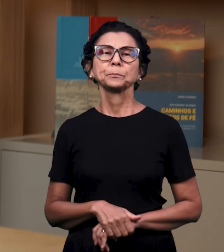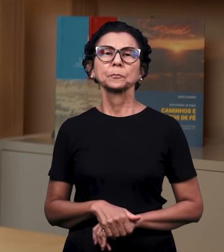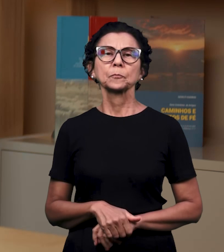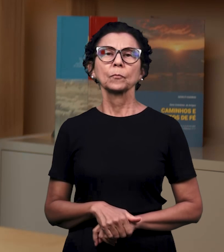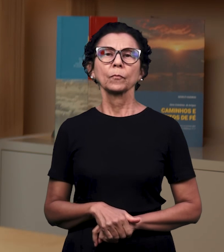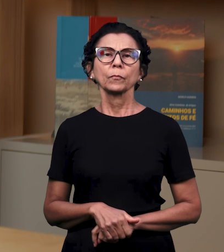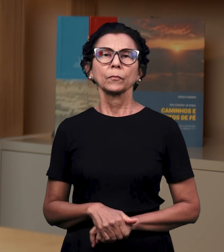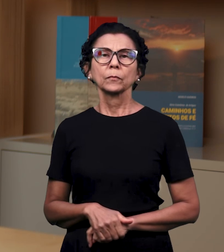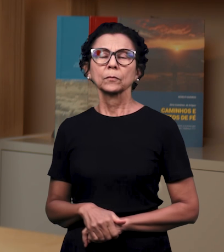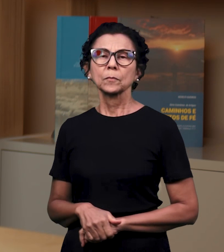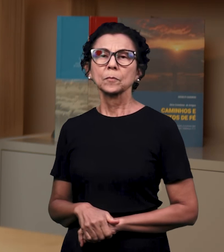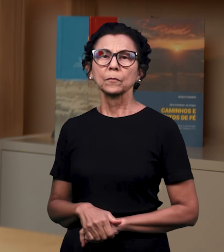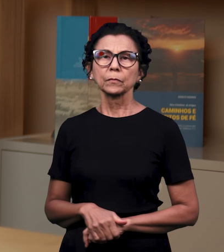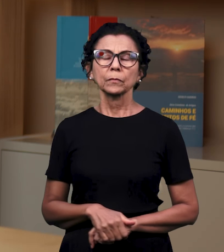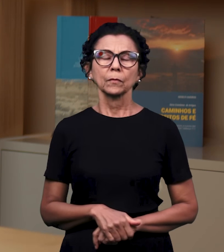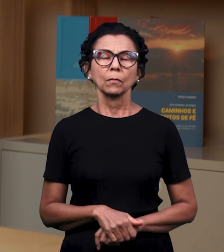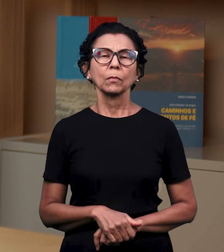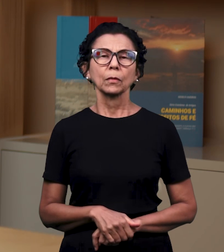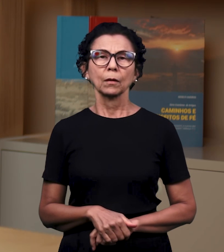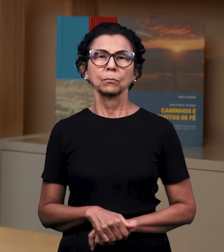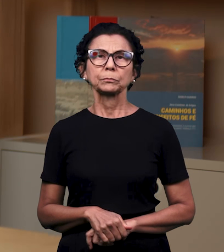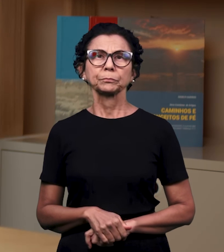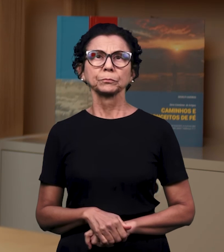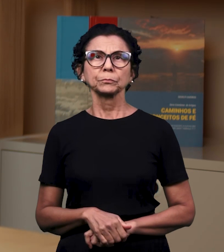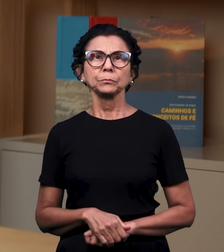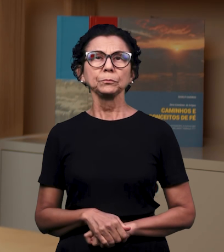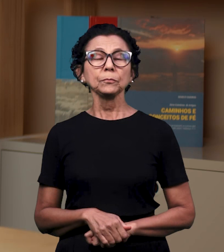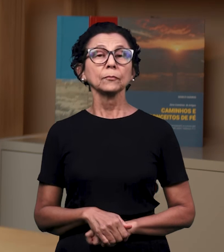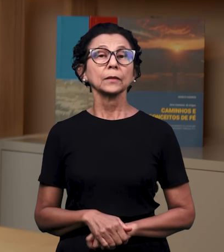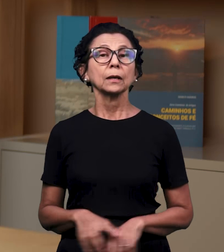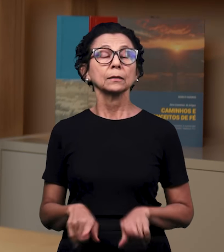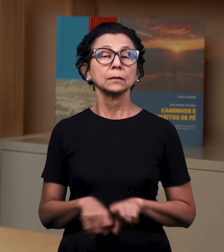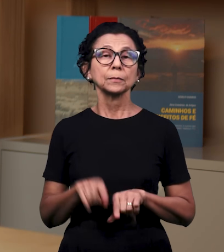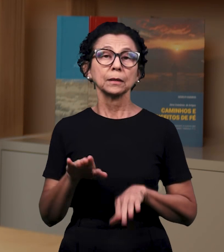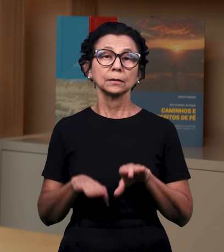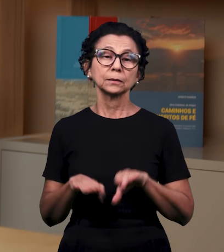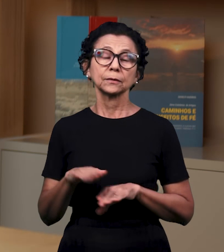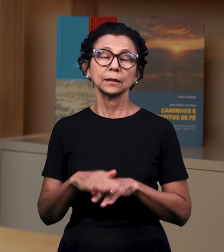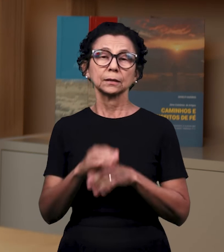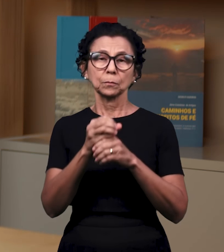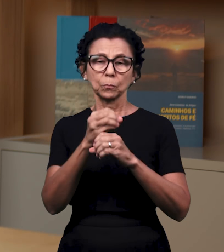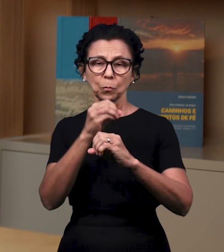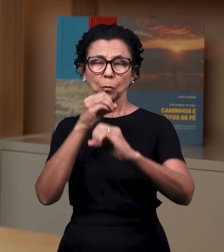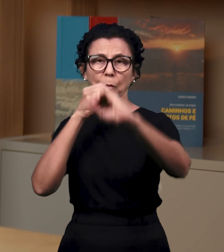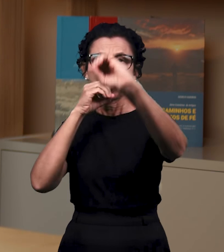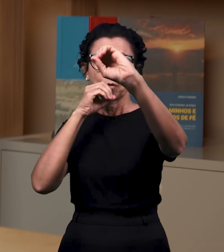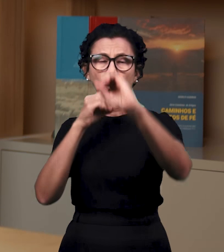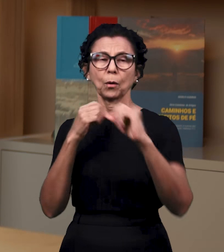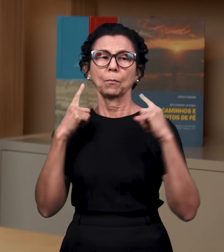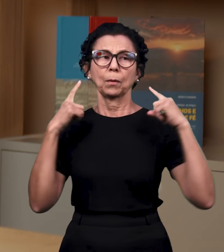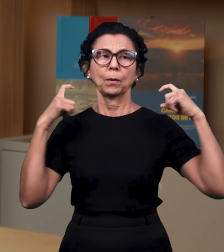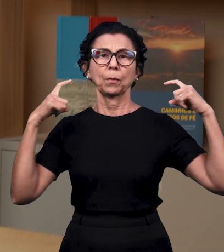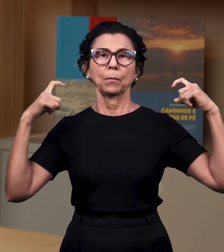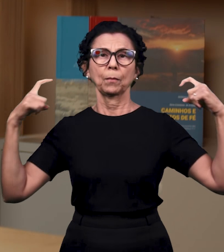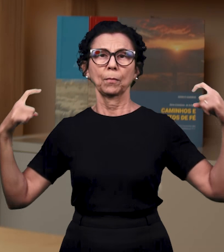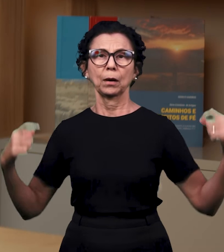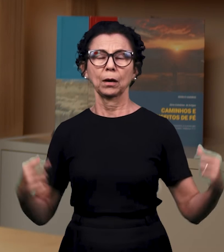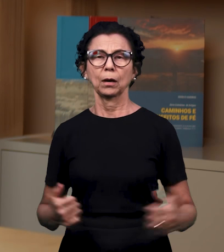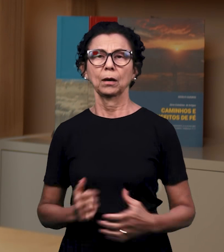eles tocavam as trombetas, só que quando tinha um momento que eles tocavam as trombetas, a gente vê ali no livro de Números, que eles tocavam